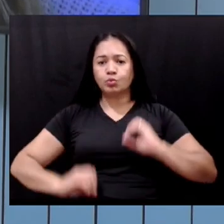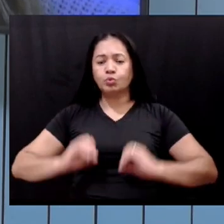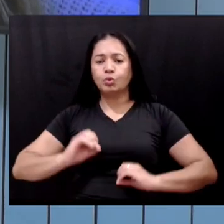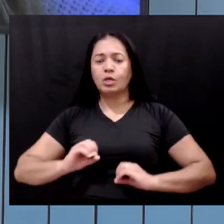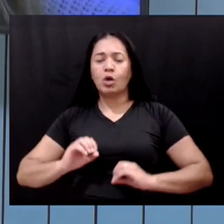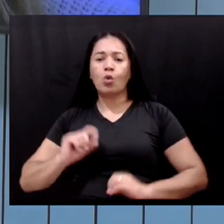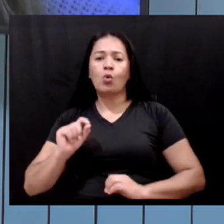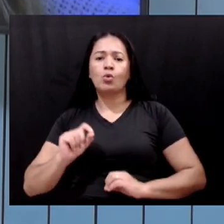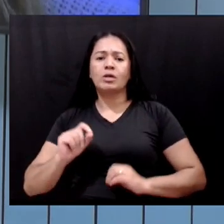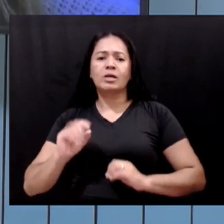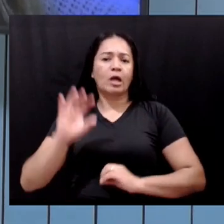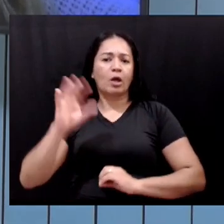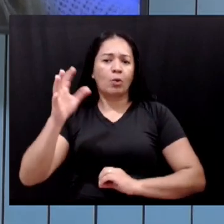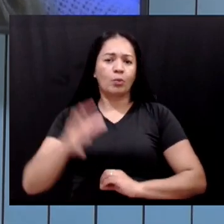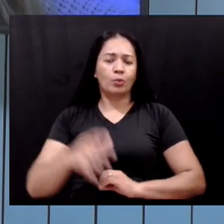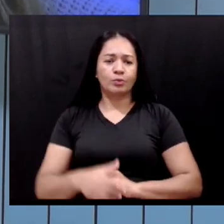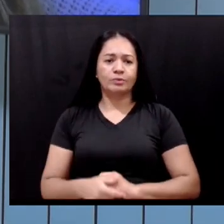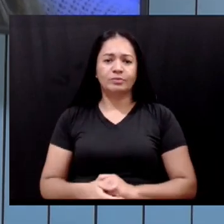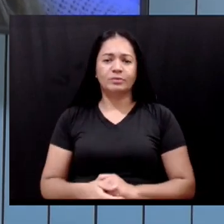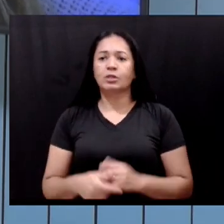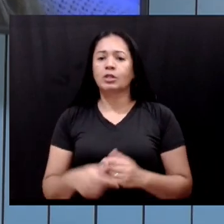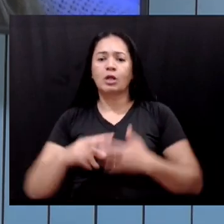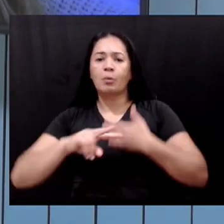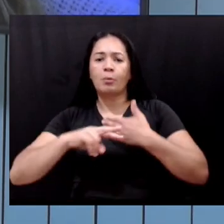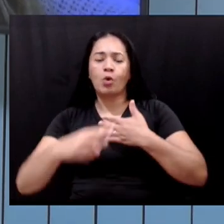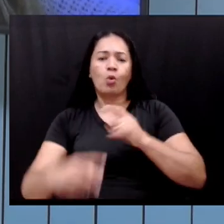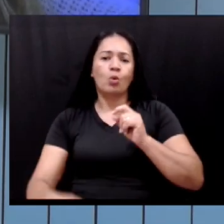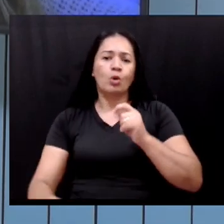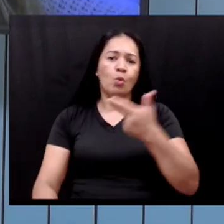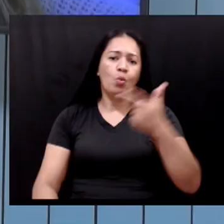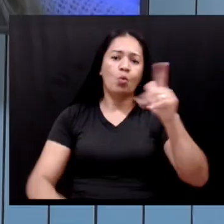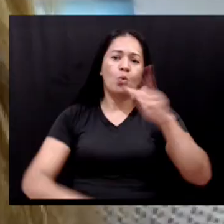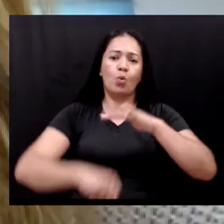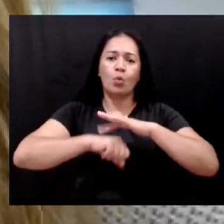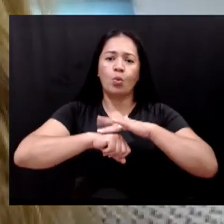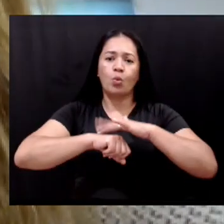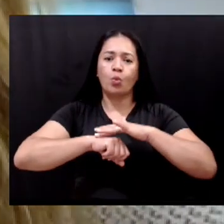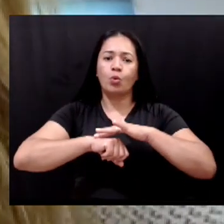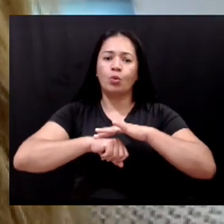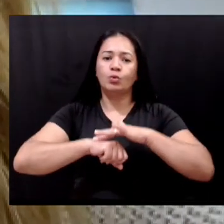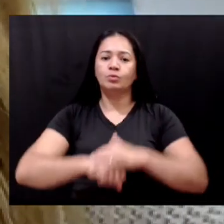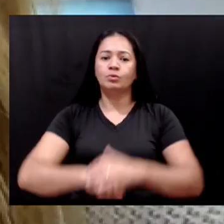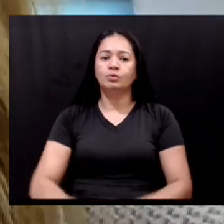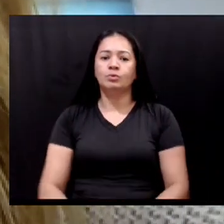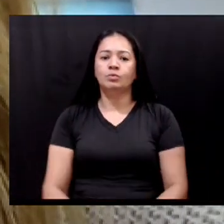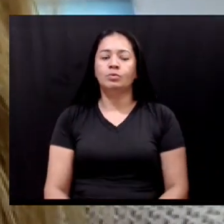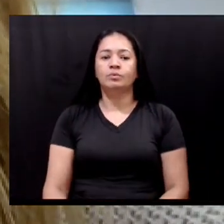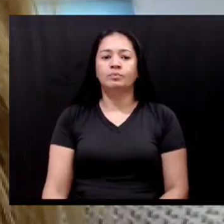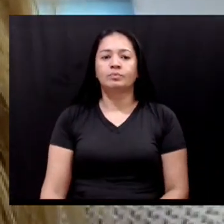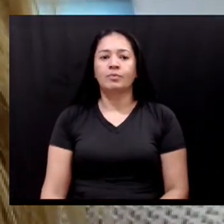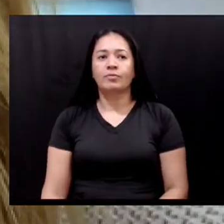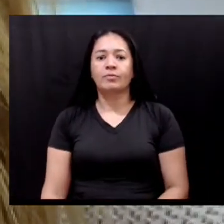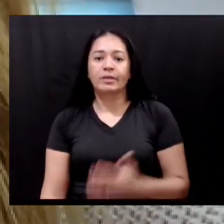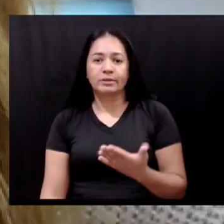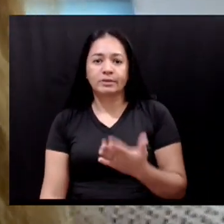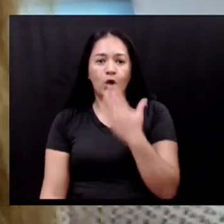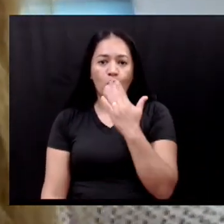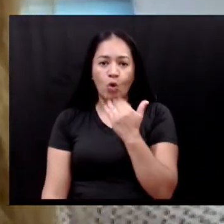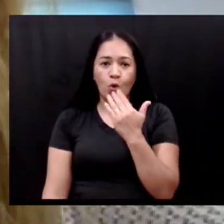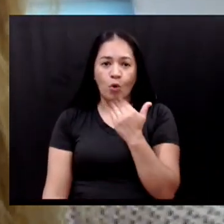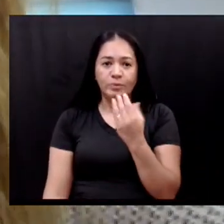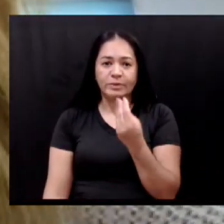né? Desencadeando também aí outras doenças. Não, são alimentos altamente, digamos